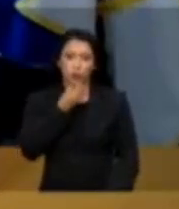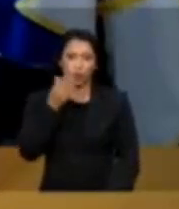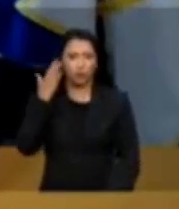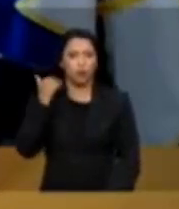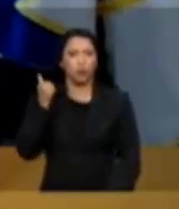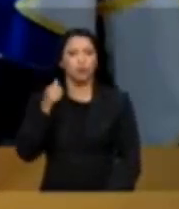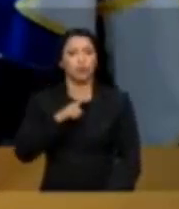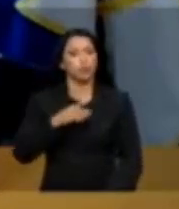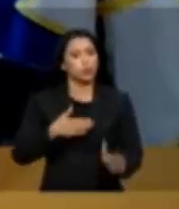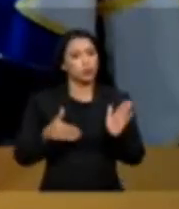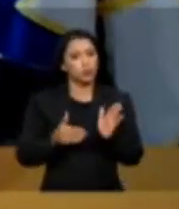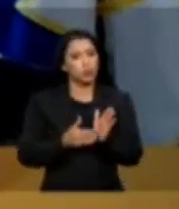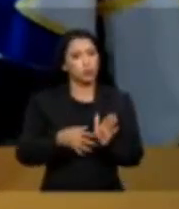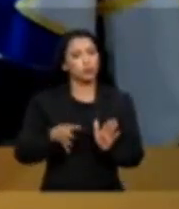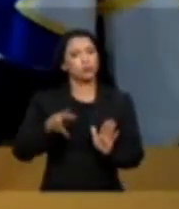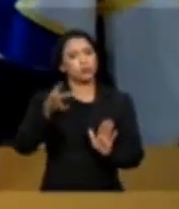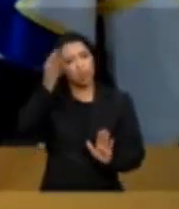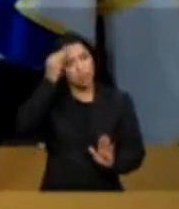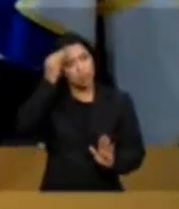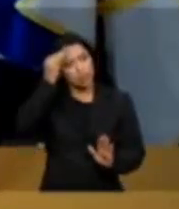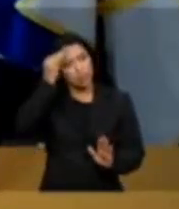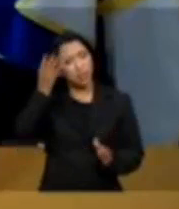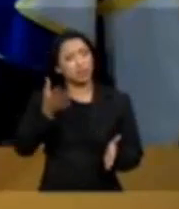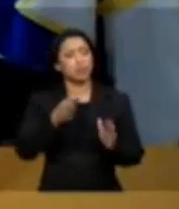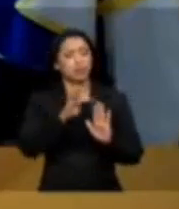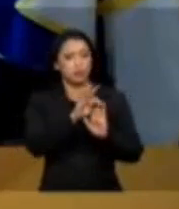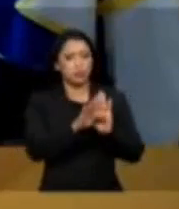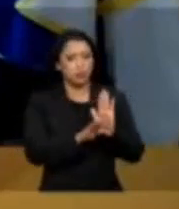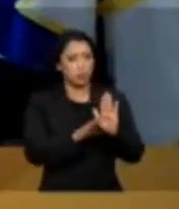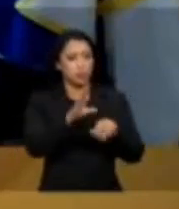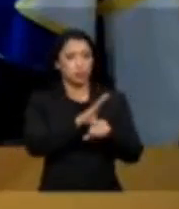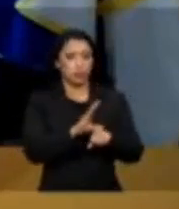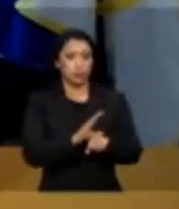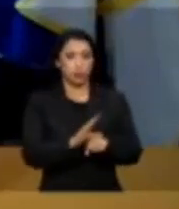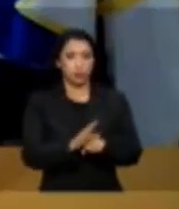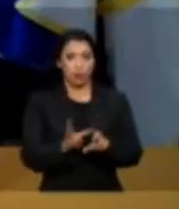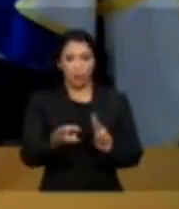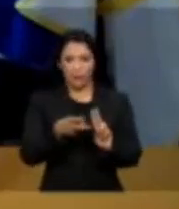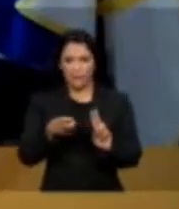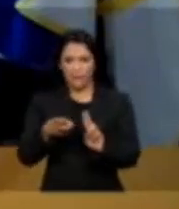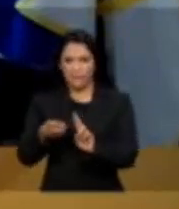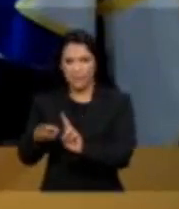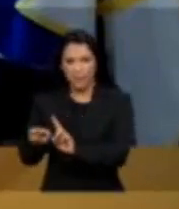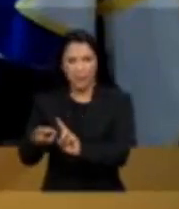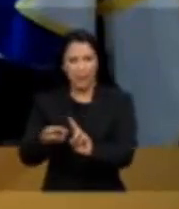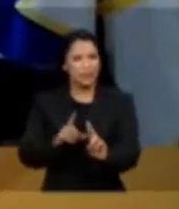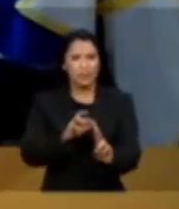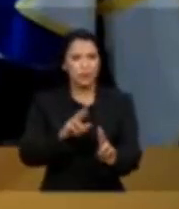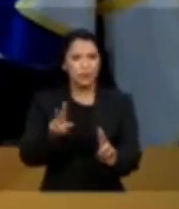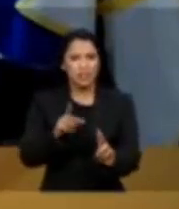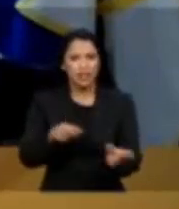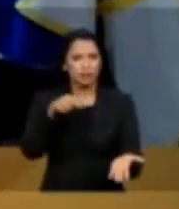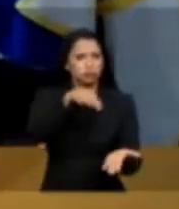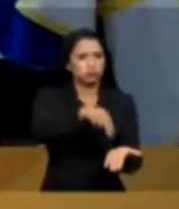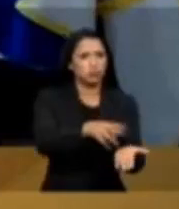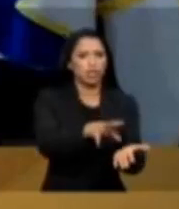todos intérpretes e destinatários da Constituição. Muitos índios não estavam na posse das suas